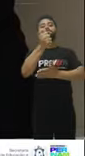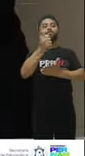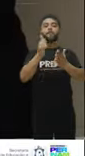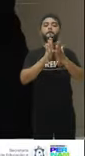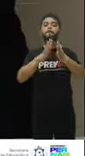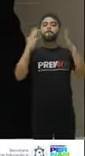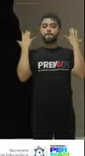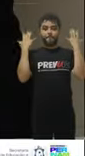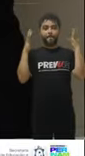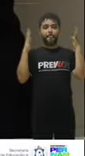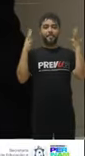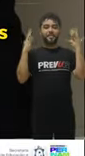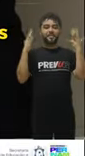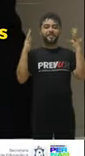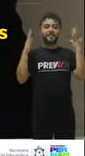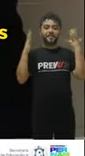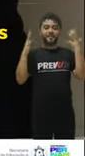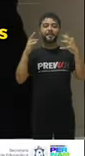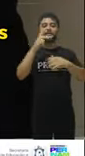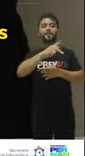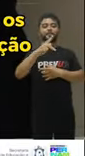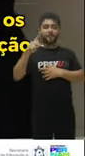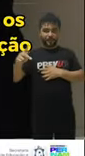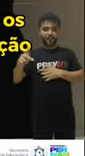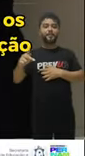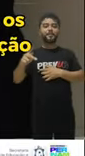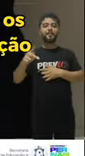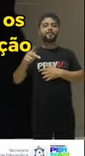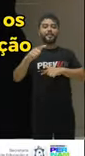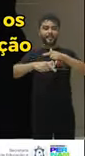à dedicação de todos os docentes